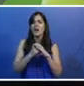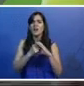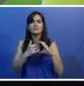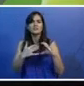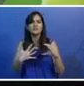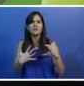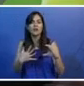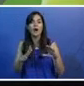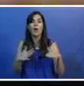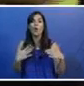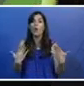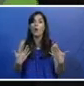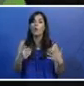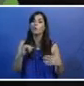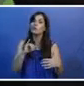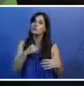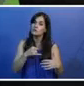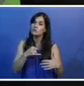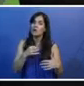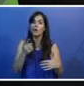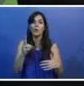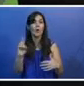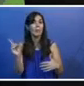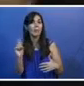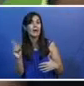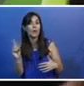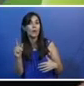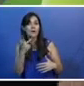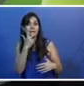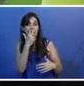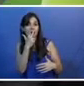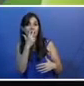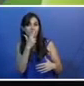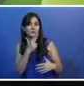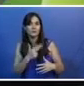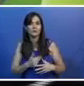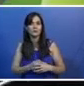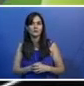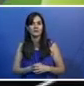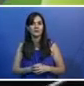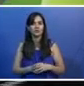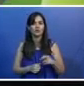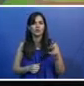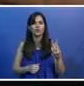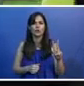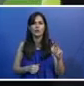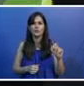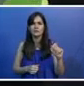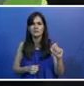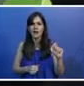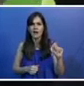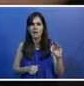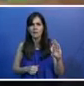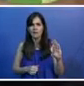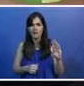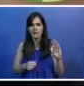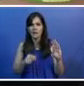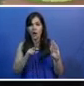não são. Ó. 2ab ao quadrado, tem algum semelhante a ele?